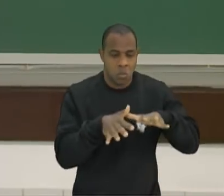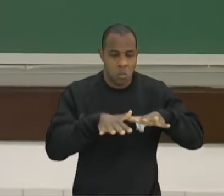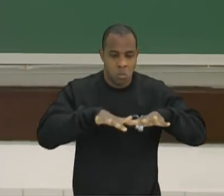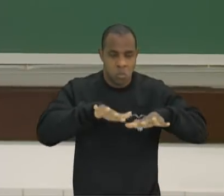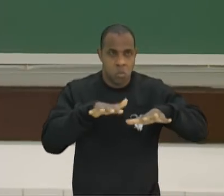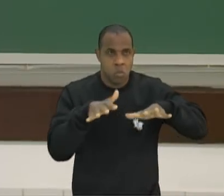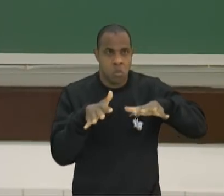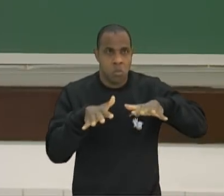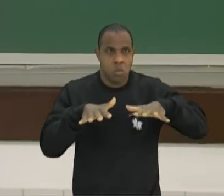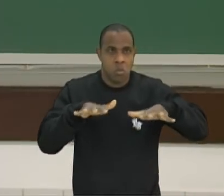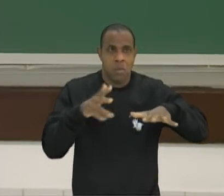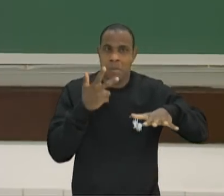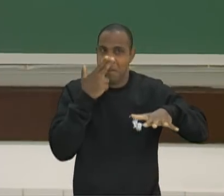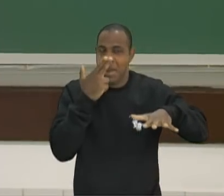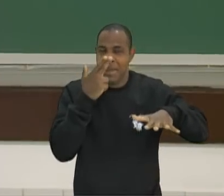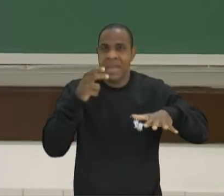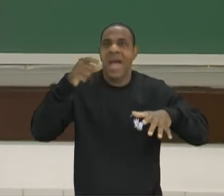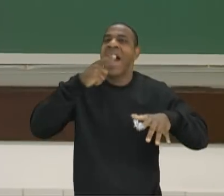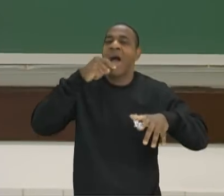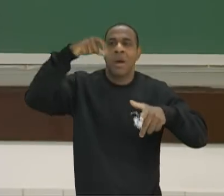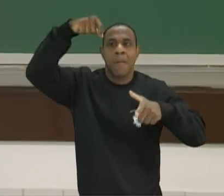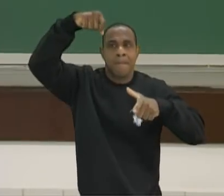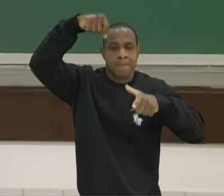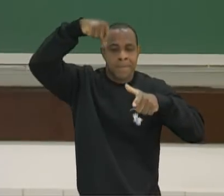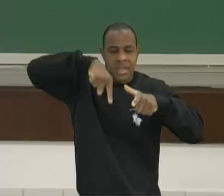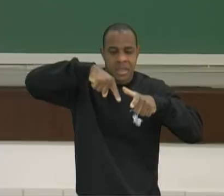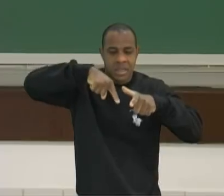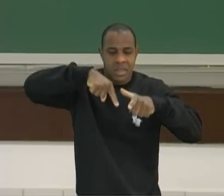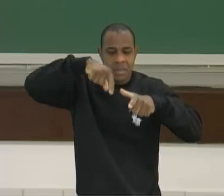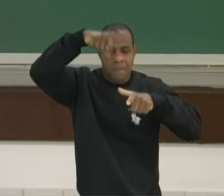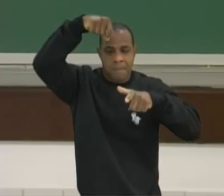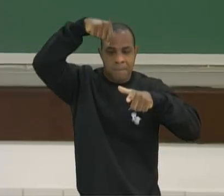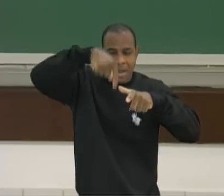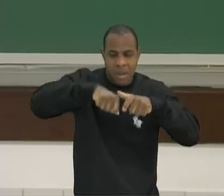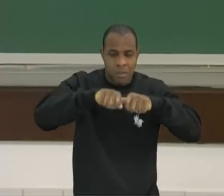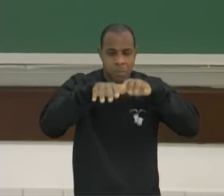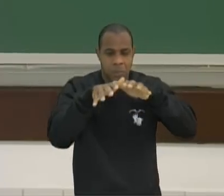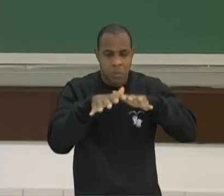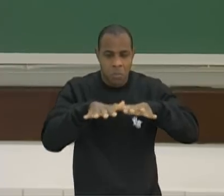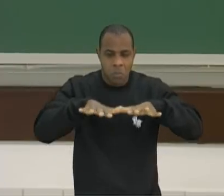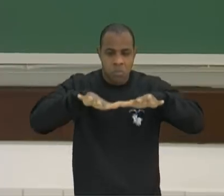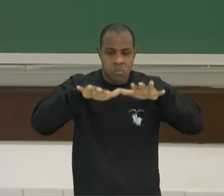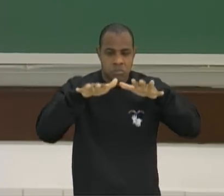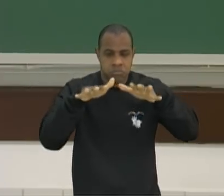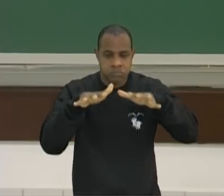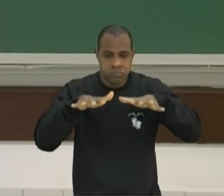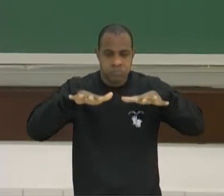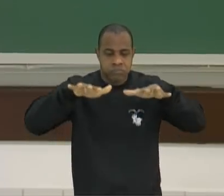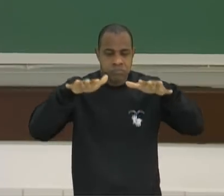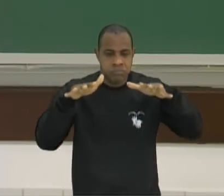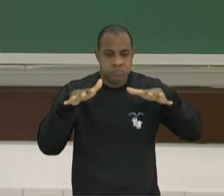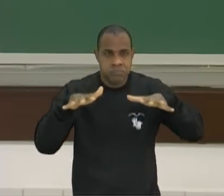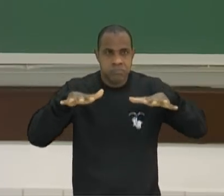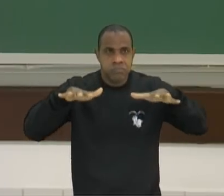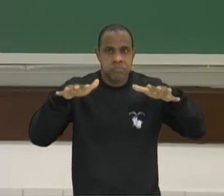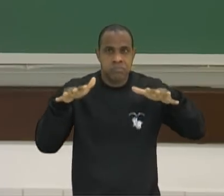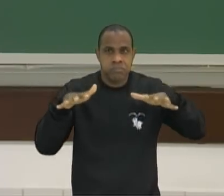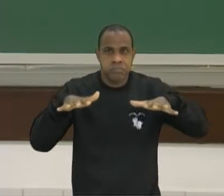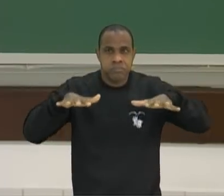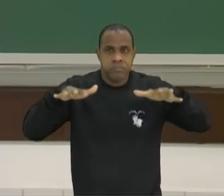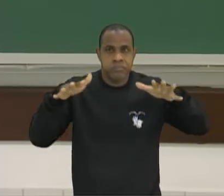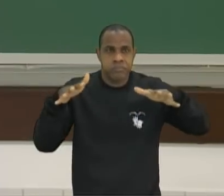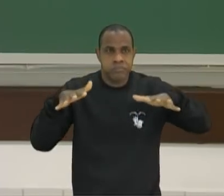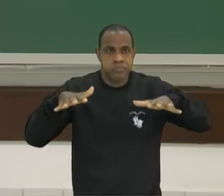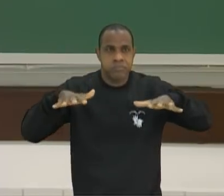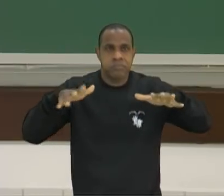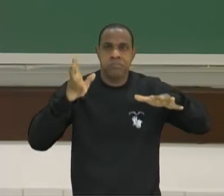fosse uma gota de água que estivesse caindo, vai gerar essa ondulação. Essa ondulação vai manter sempre